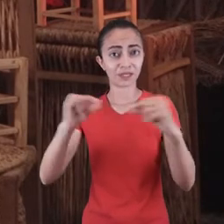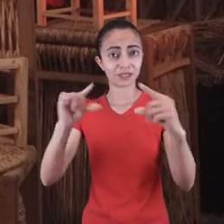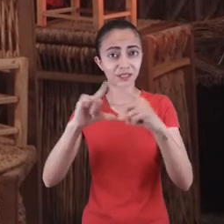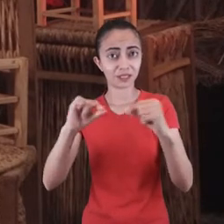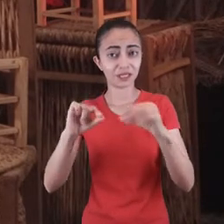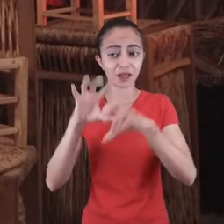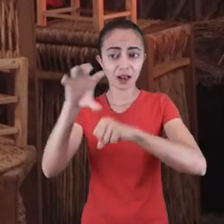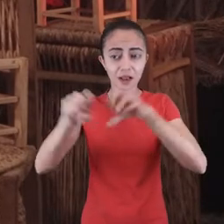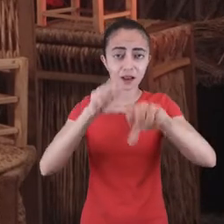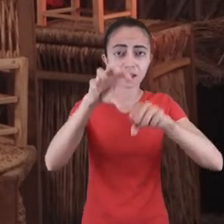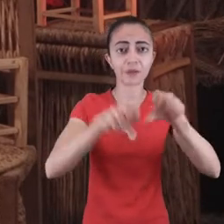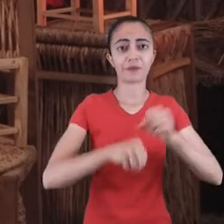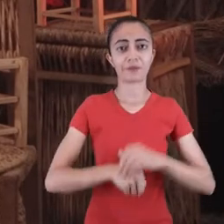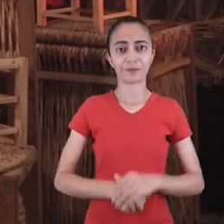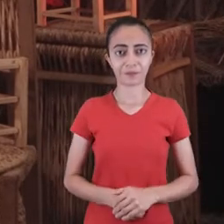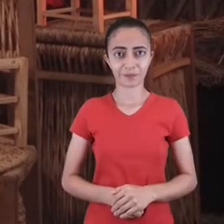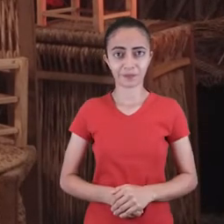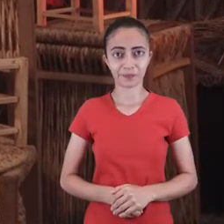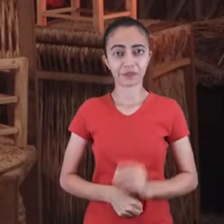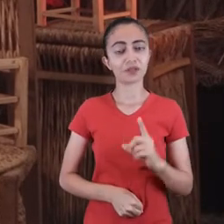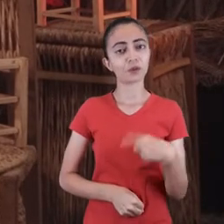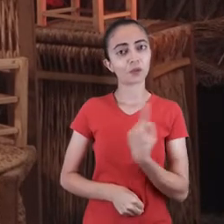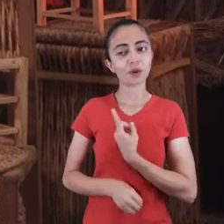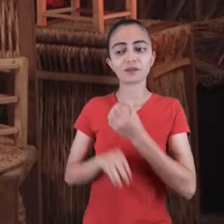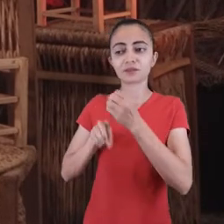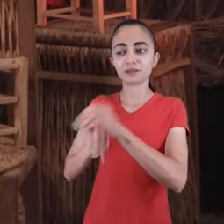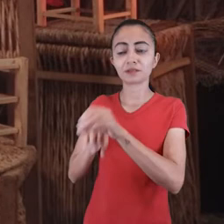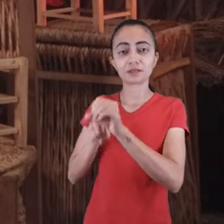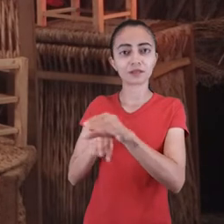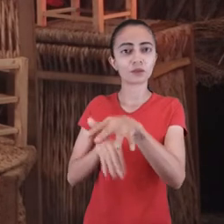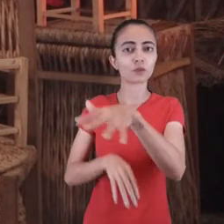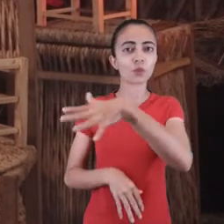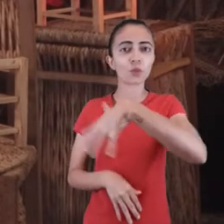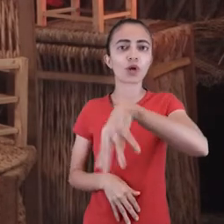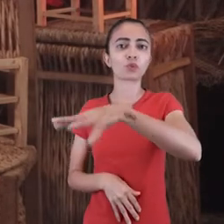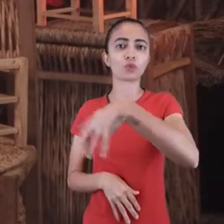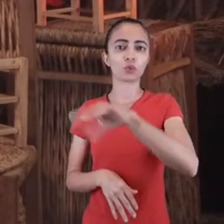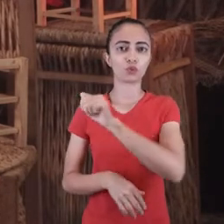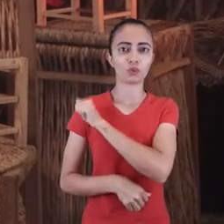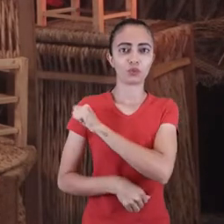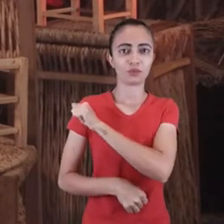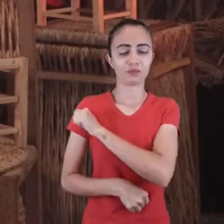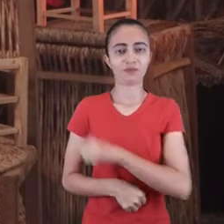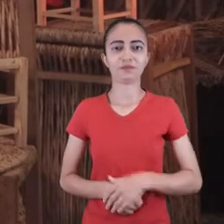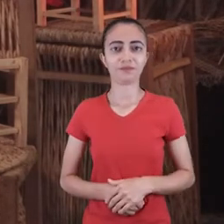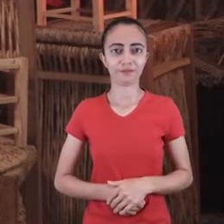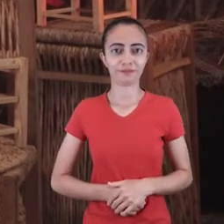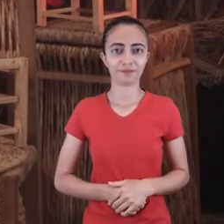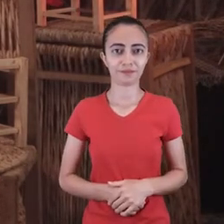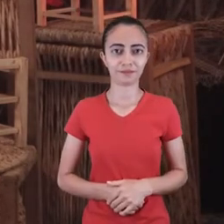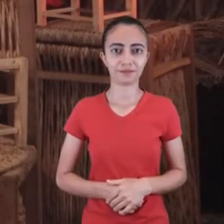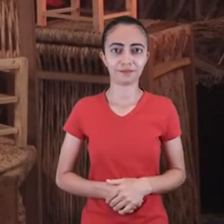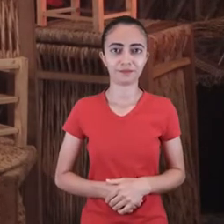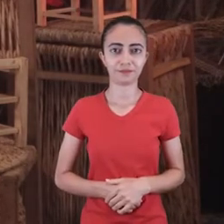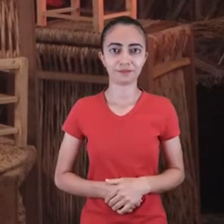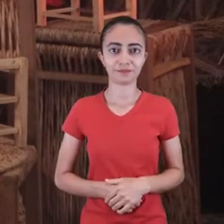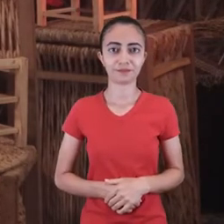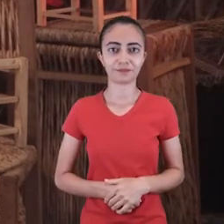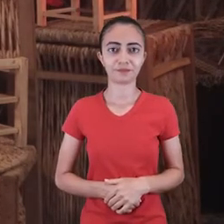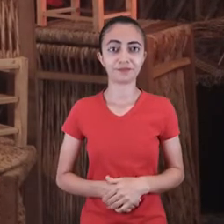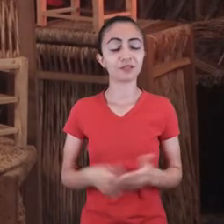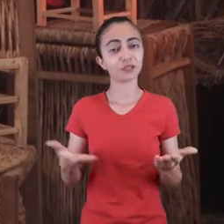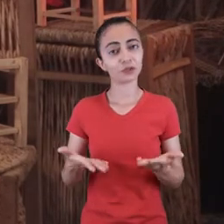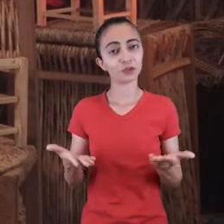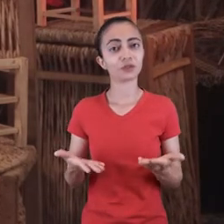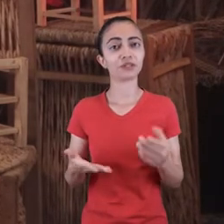em Brasília. E nós ensinamos para todos os alunos. E